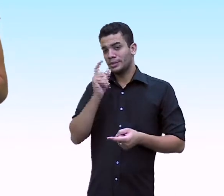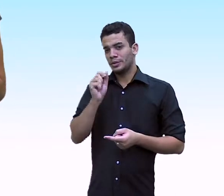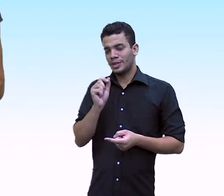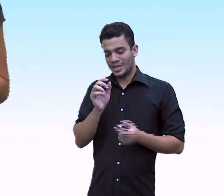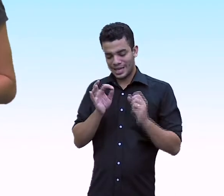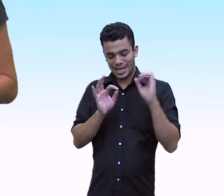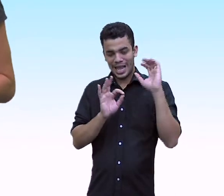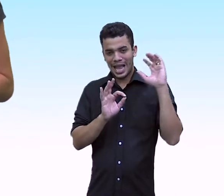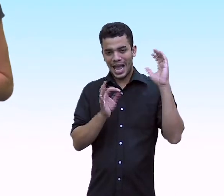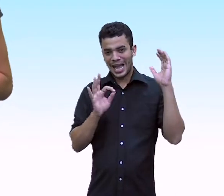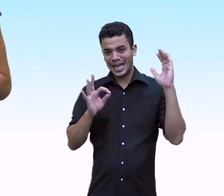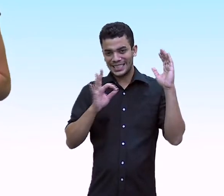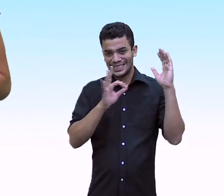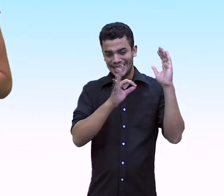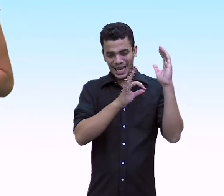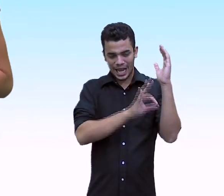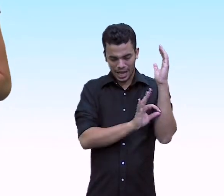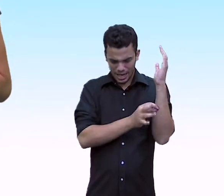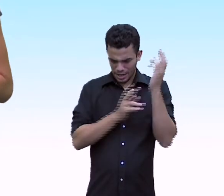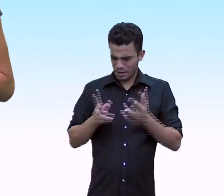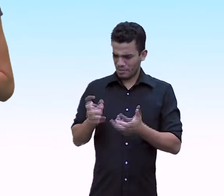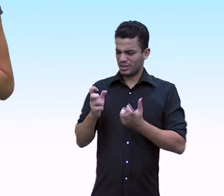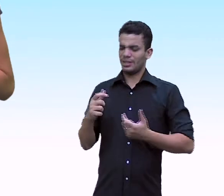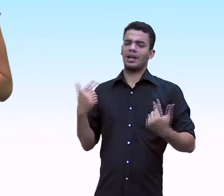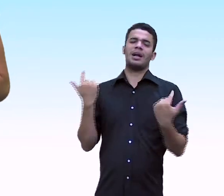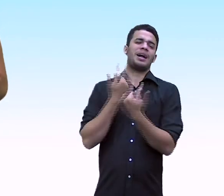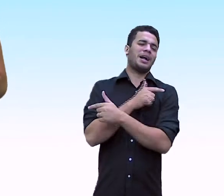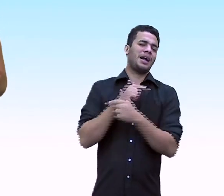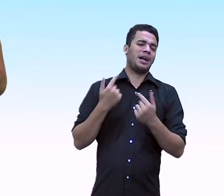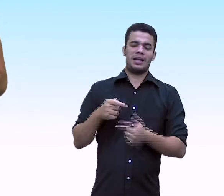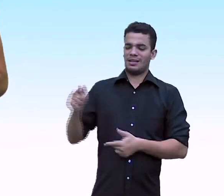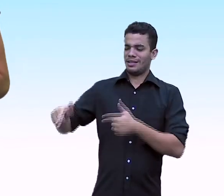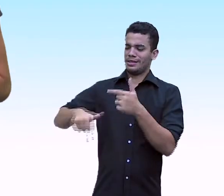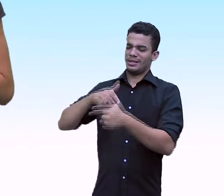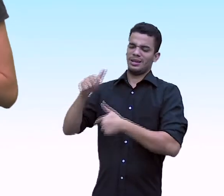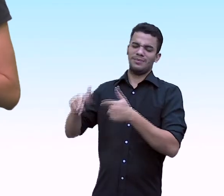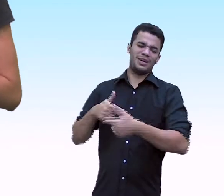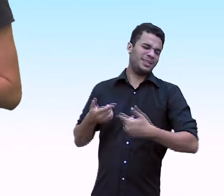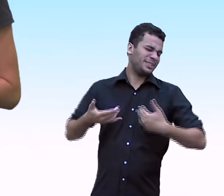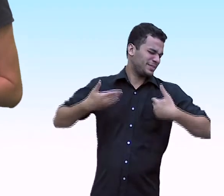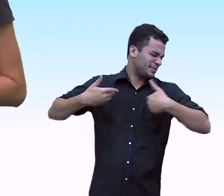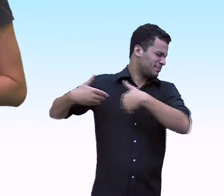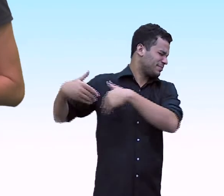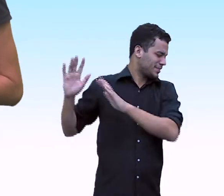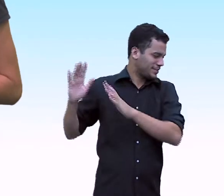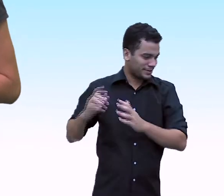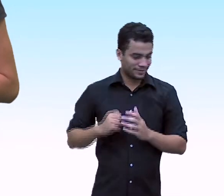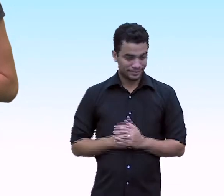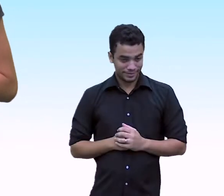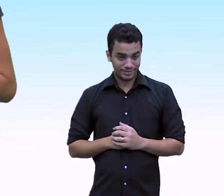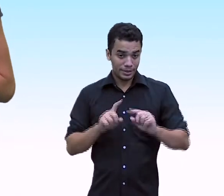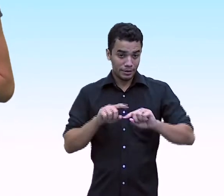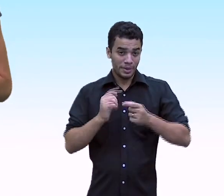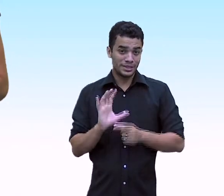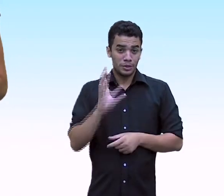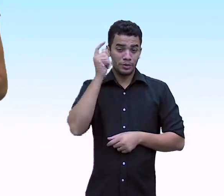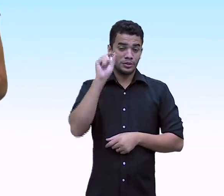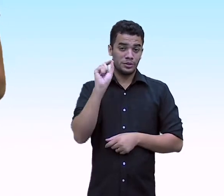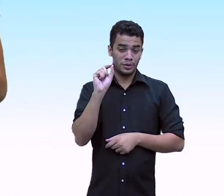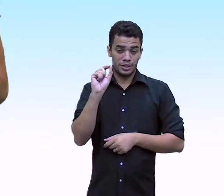e se divertindo. Mas não tardou e o inverno chegou. A